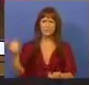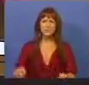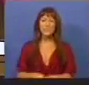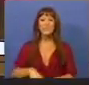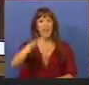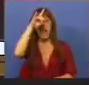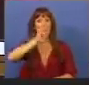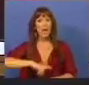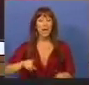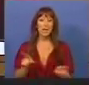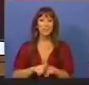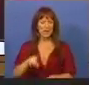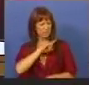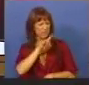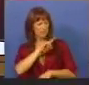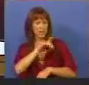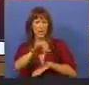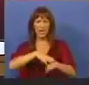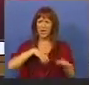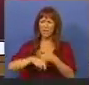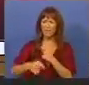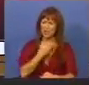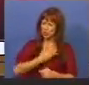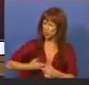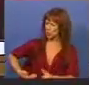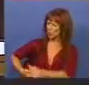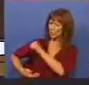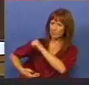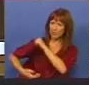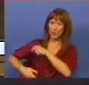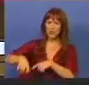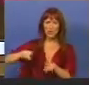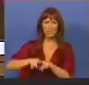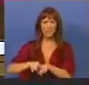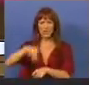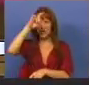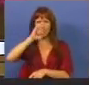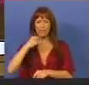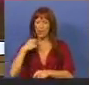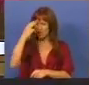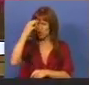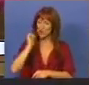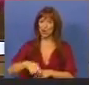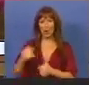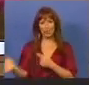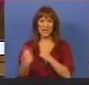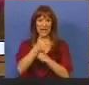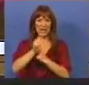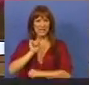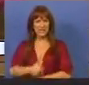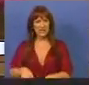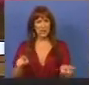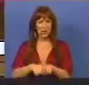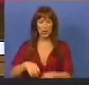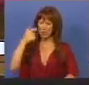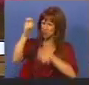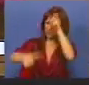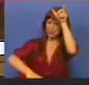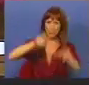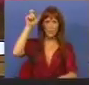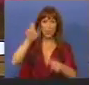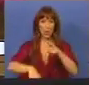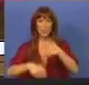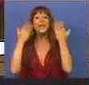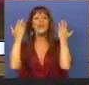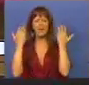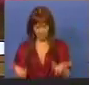se lembrar de privatizar o passado e a memória histórica de uma nação e de um povo.